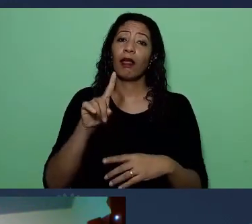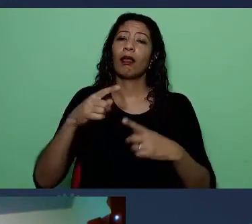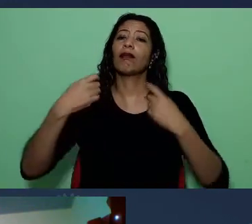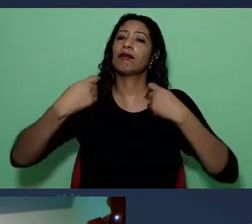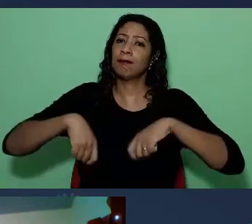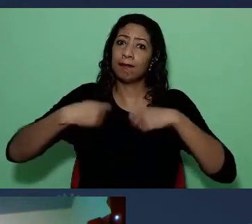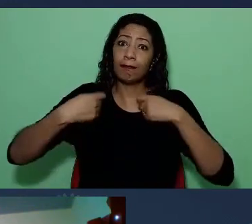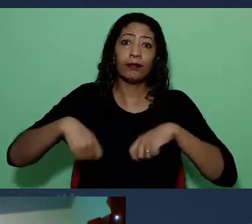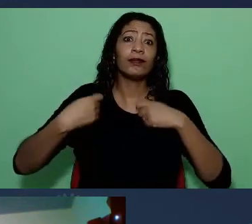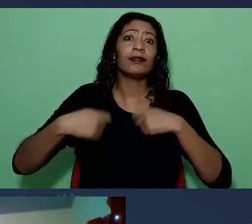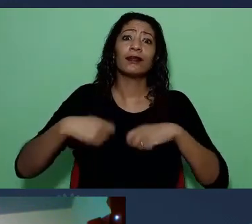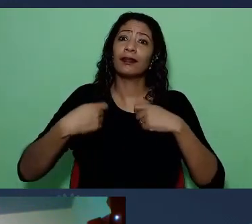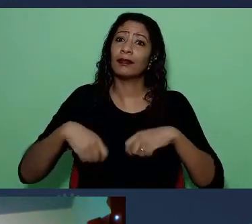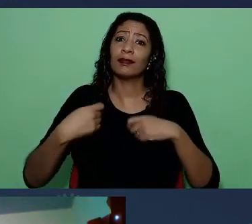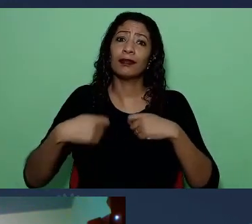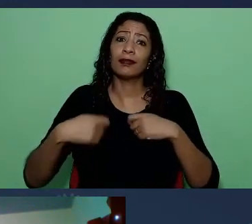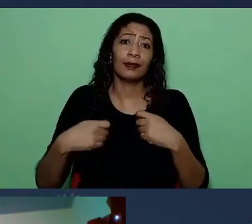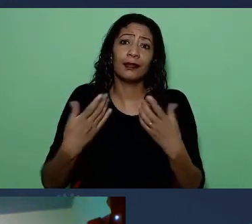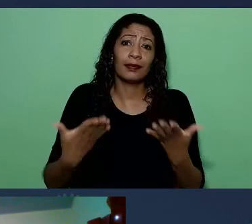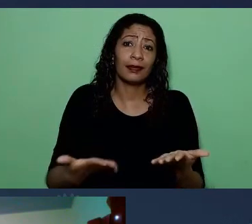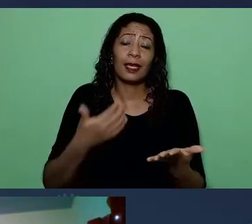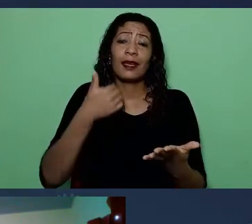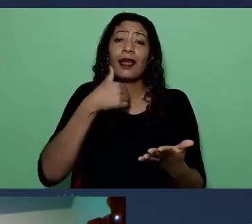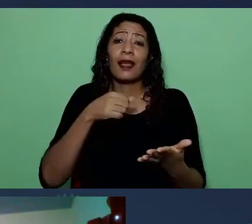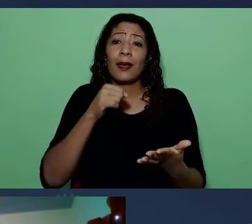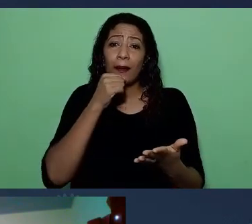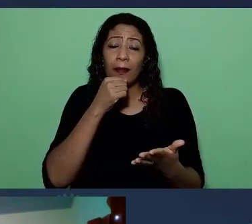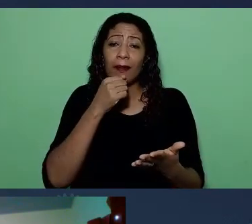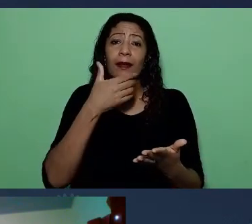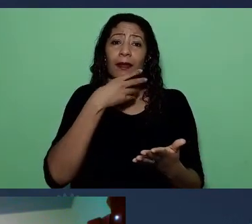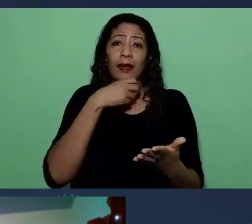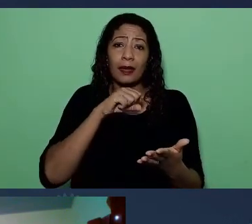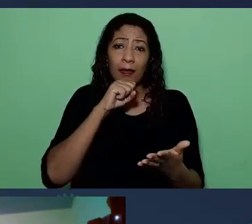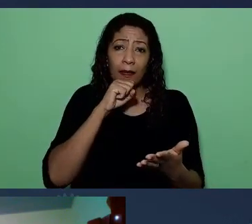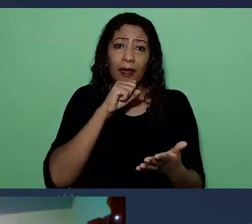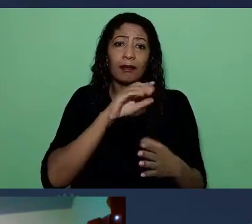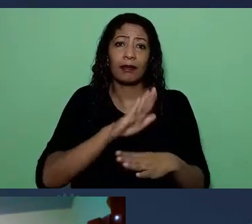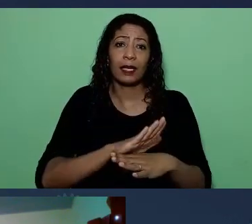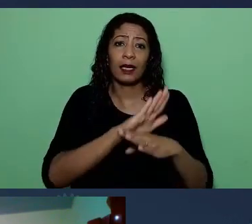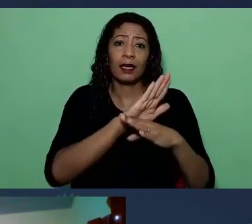necessitam visceralmente do espaçador.